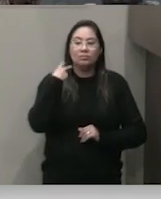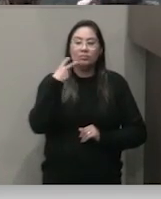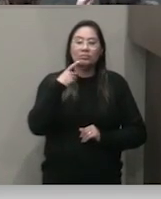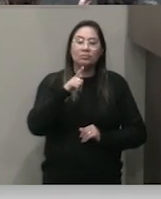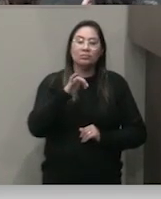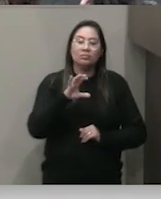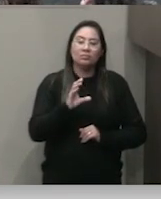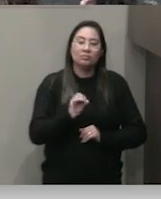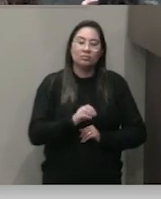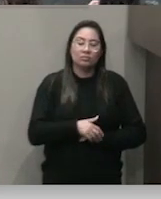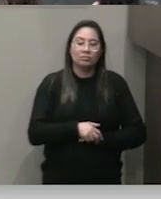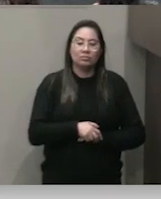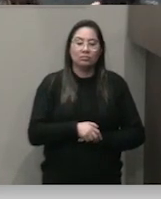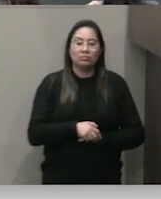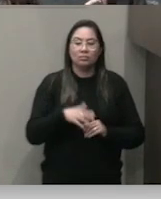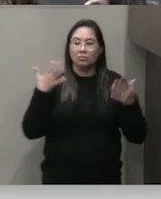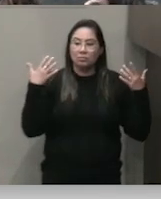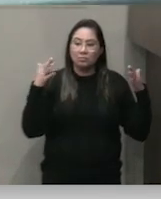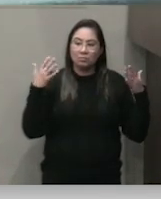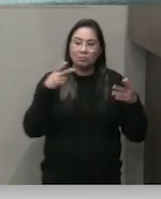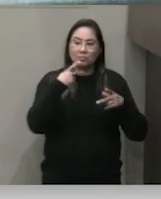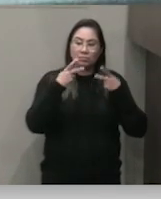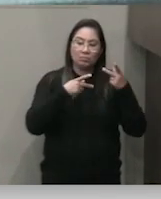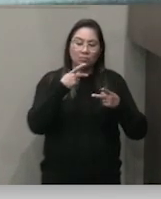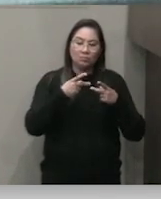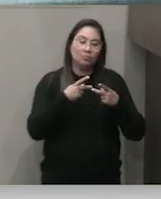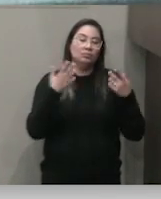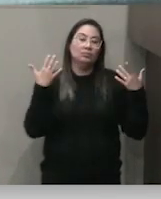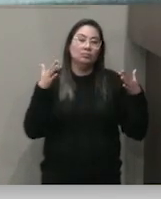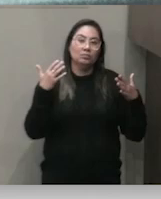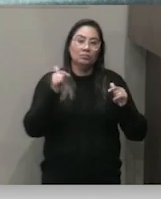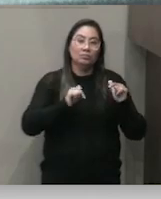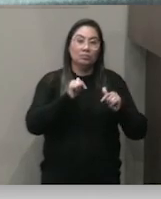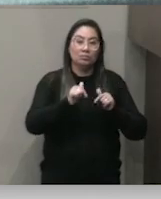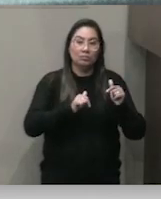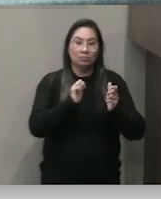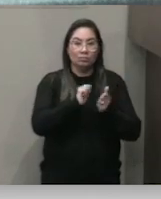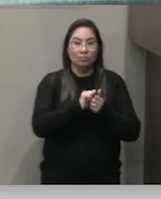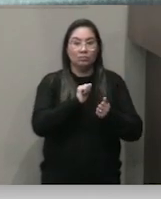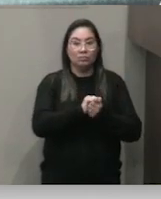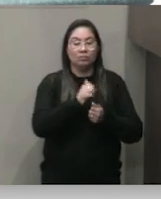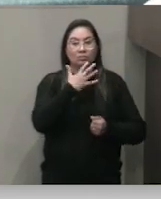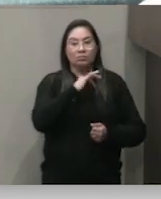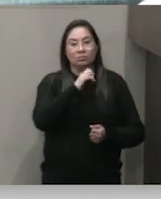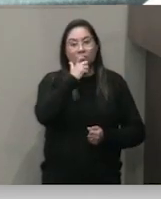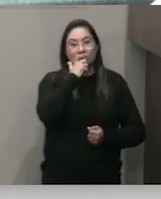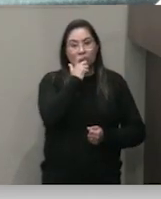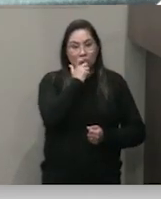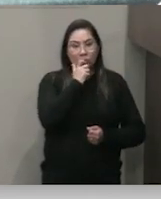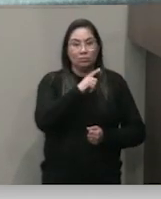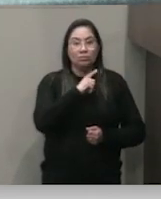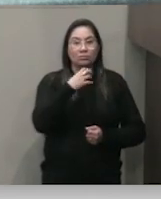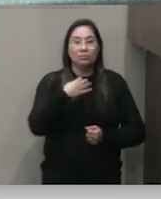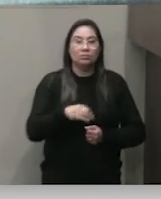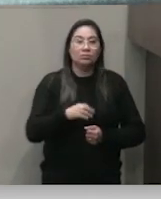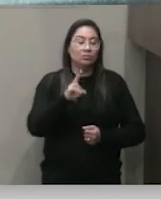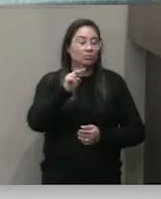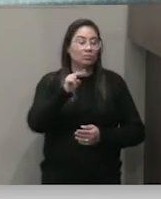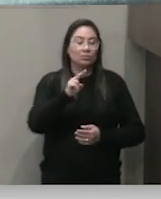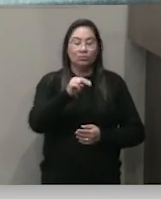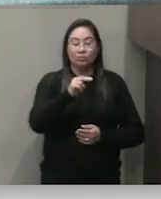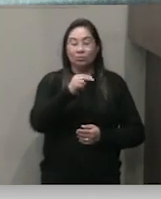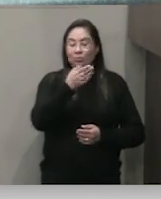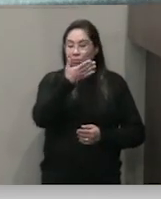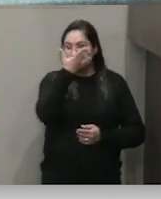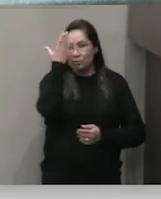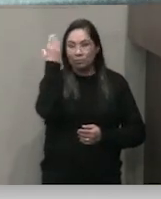Gil. Parabéns pelo seu grande expediente, parabéns pelo trabalho que fez com as crianças aqui na Câmara. Com certeza não vão esquecer nunca